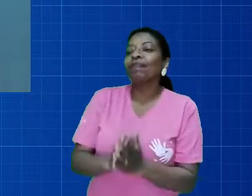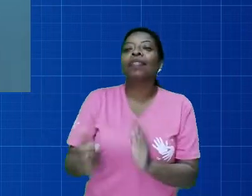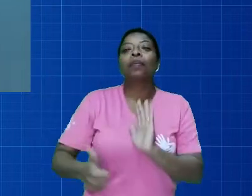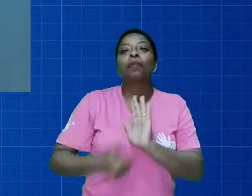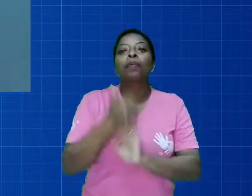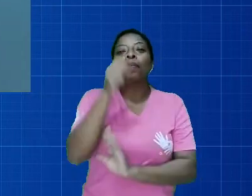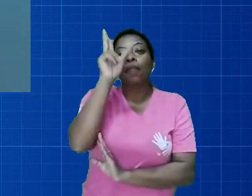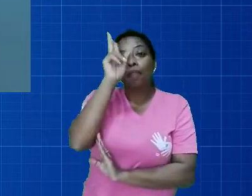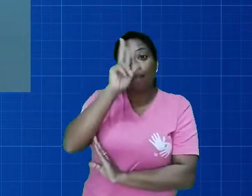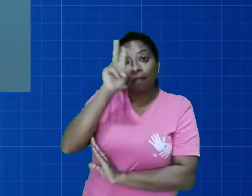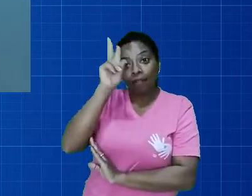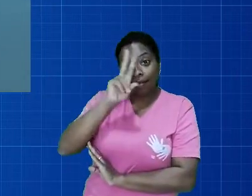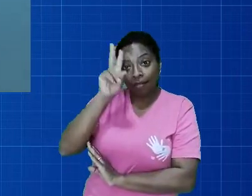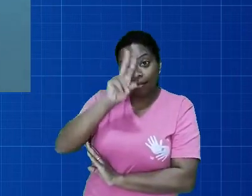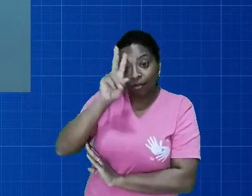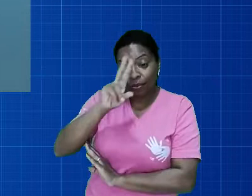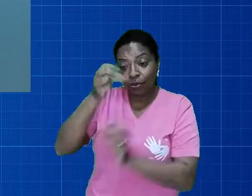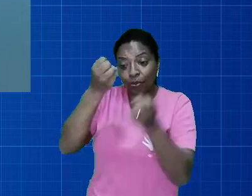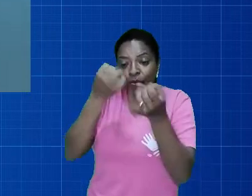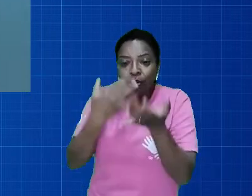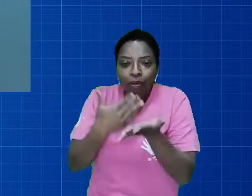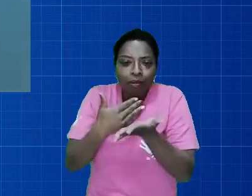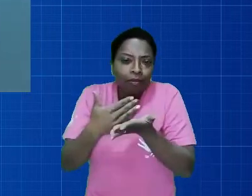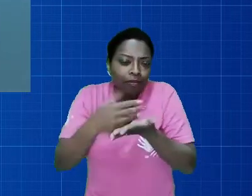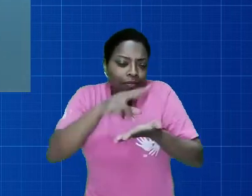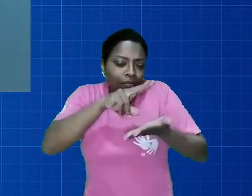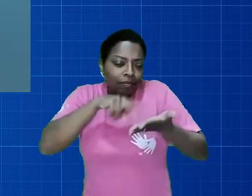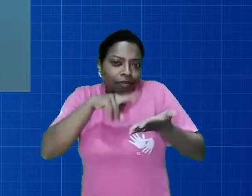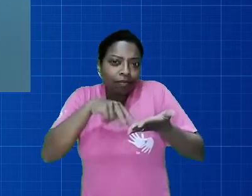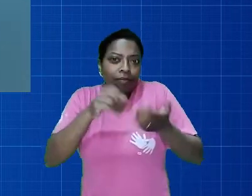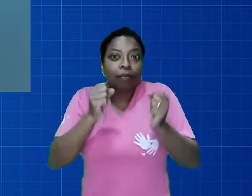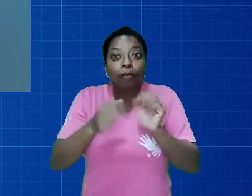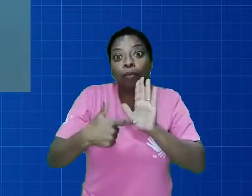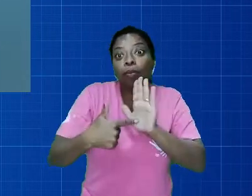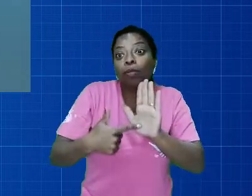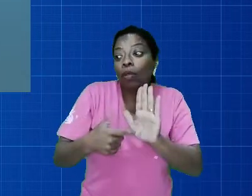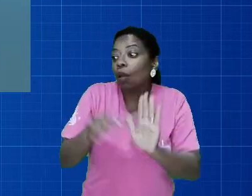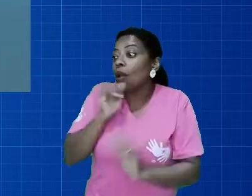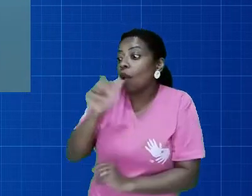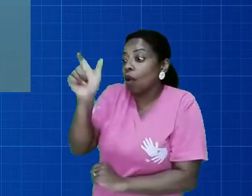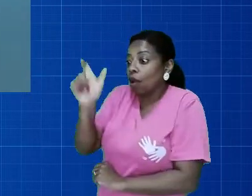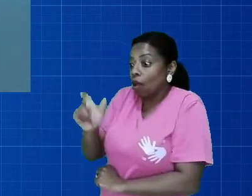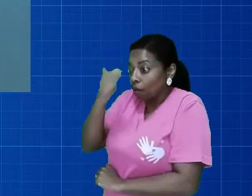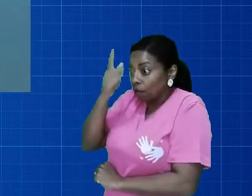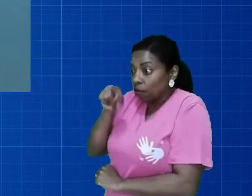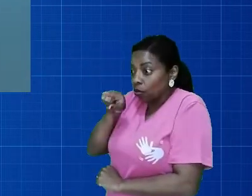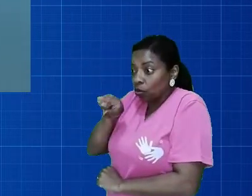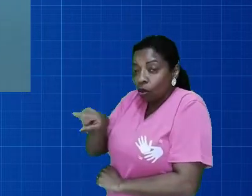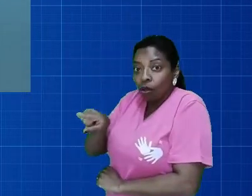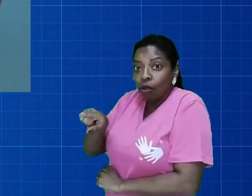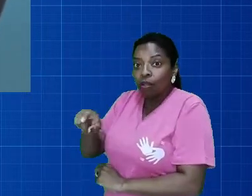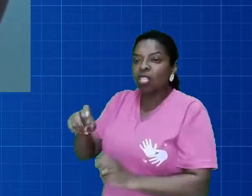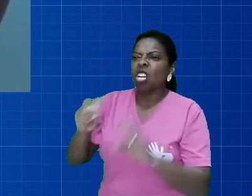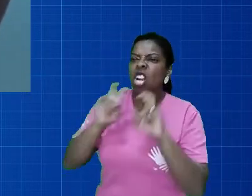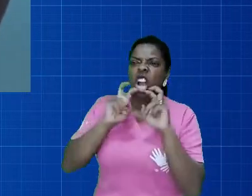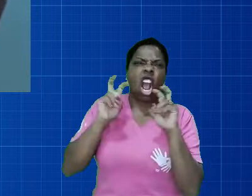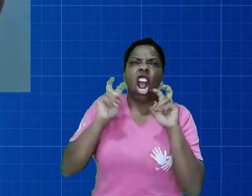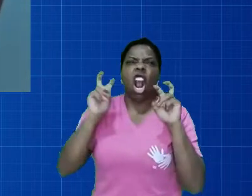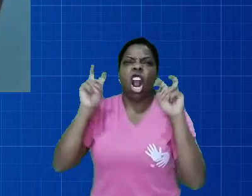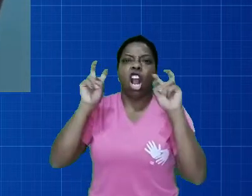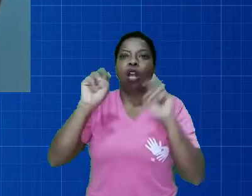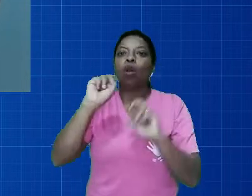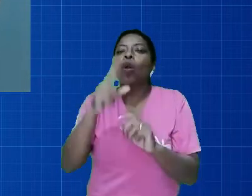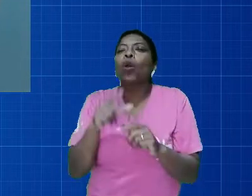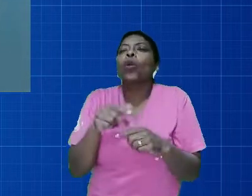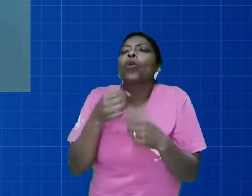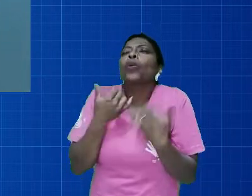história, a gente já pode pensar, poxa, esse personagem, será que ele tem uma voz mais grave? Ou uma voz bem aguda